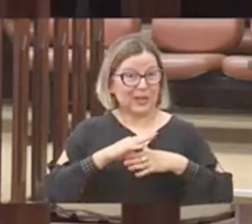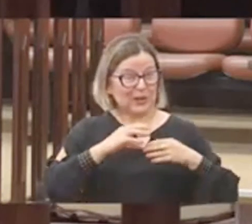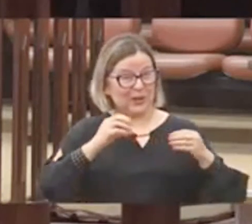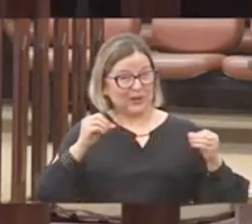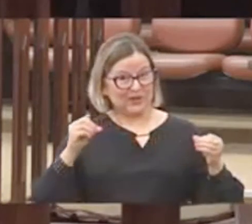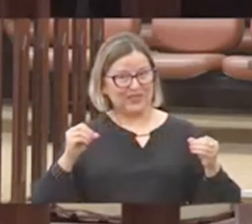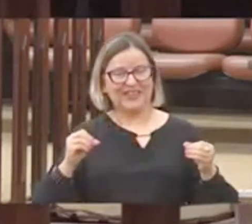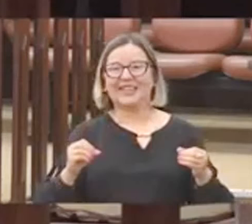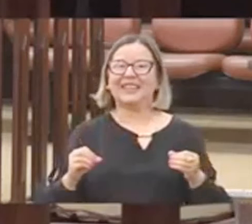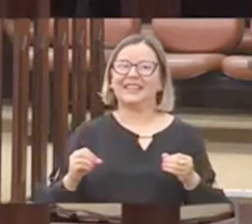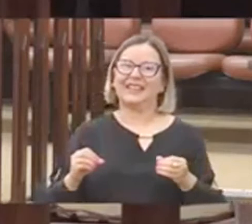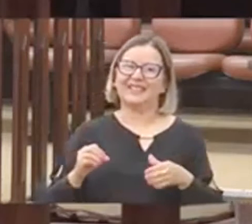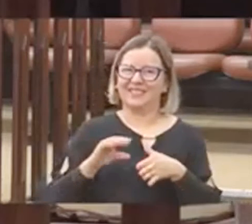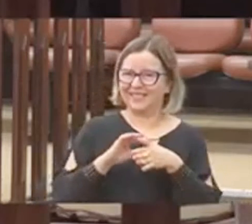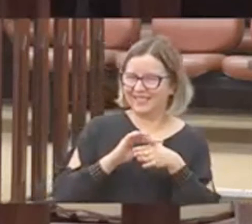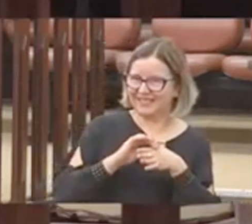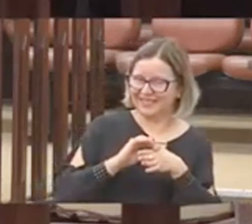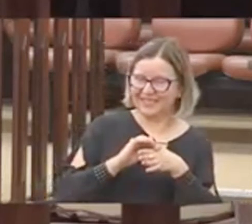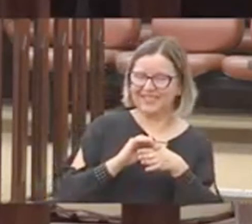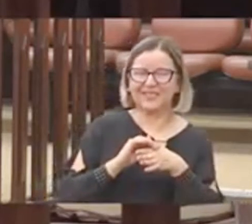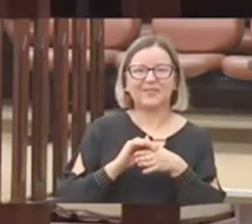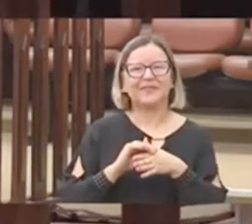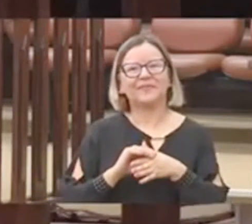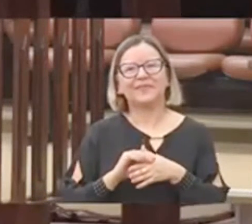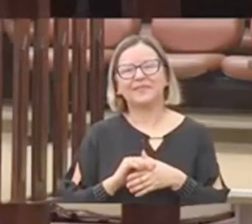circunstância deletéria que te afetava.